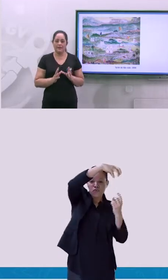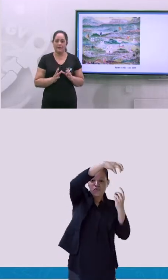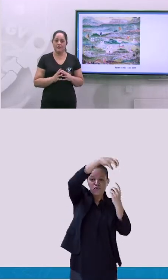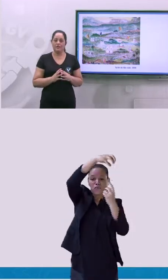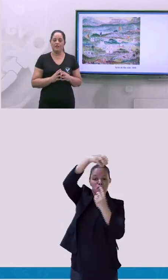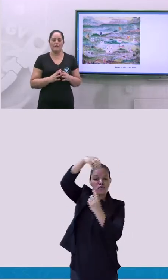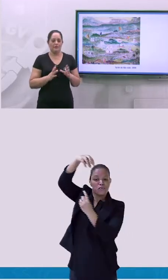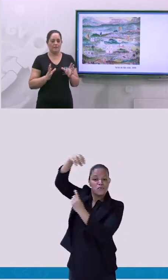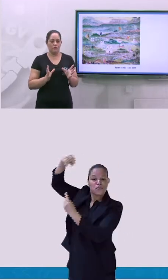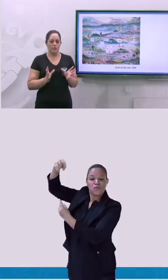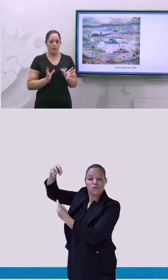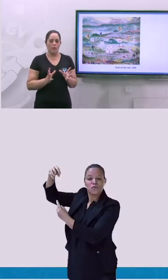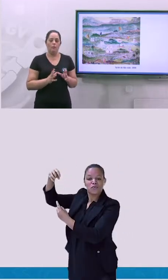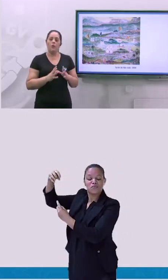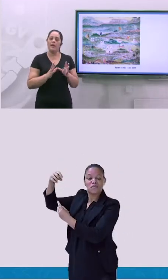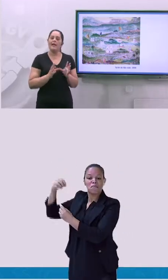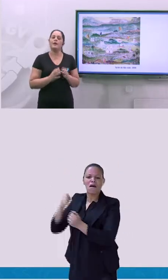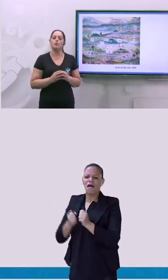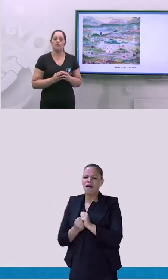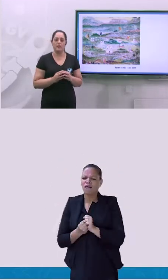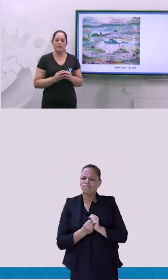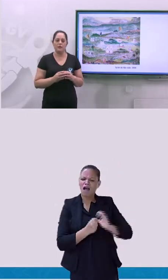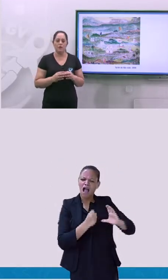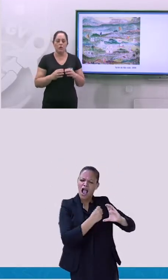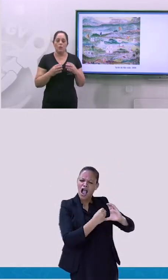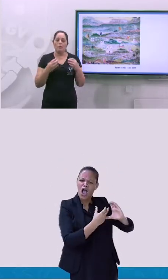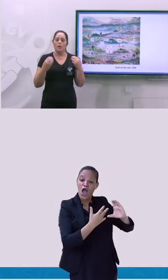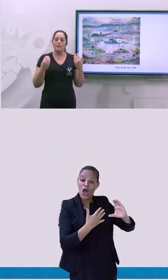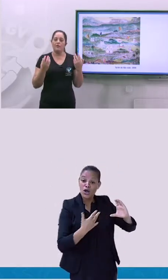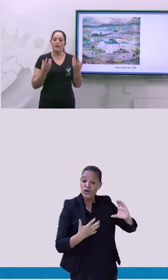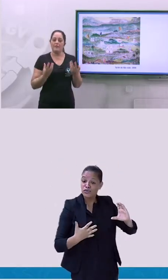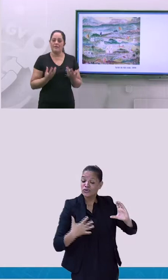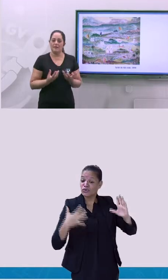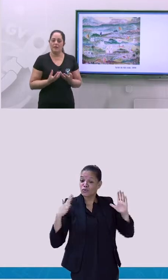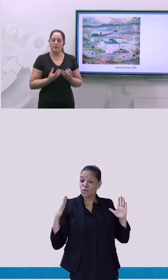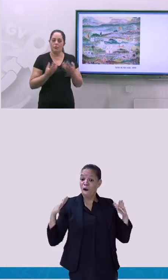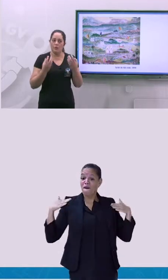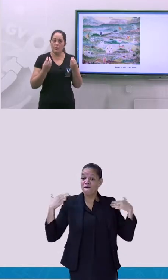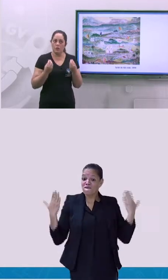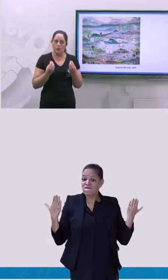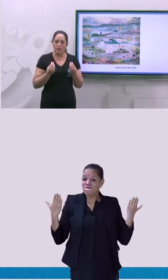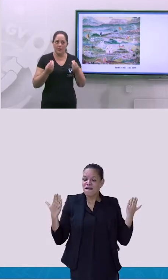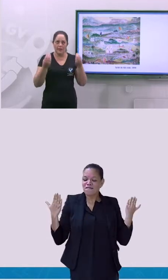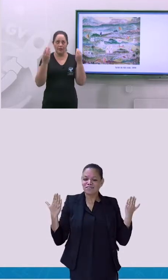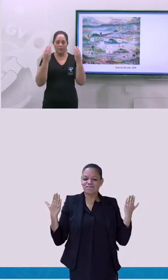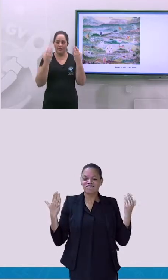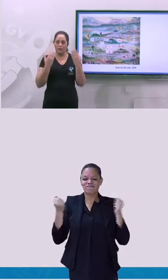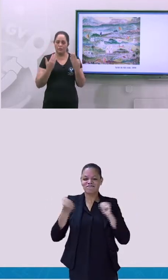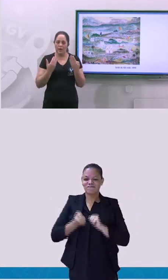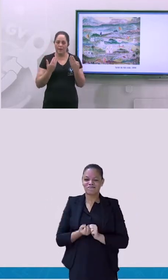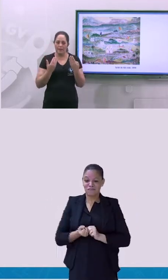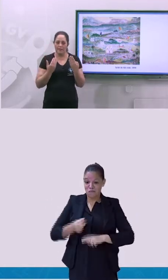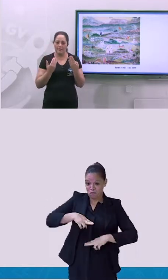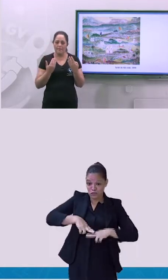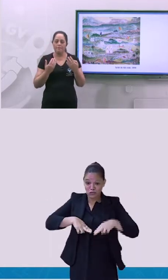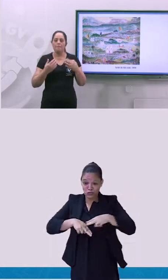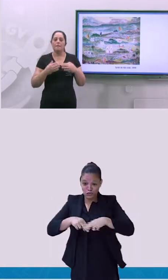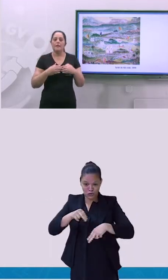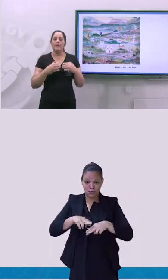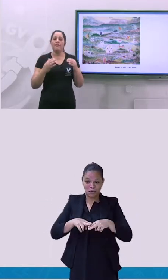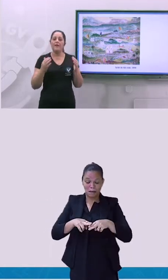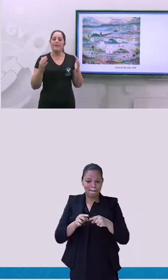bem característica de quê? De São João. Por que ela é construída? Porque foi assim que o pintor idealizou na sua